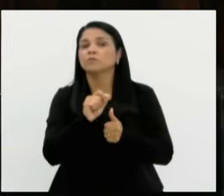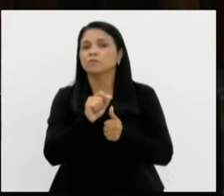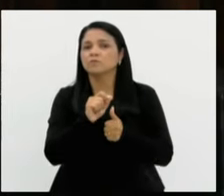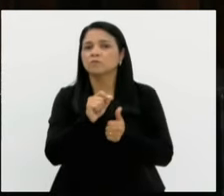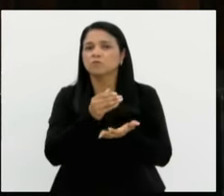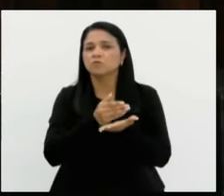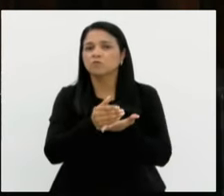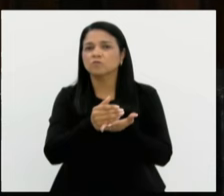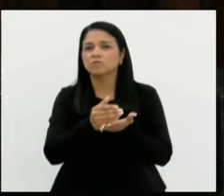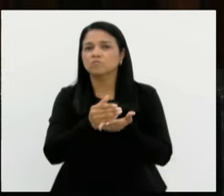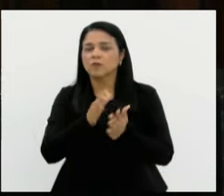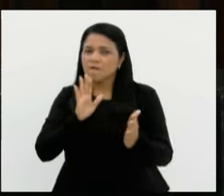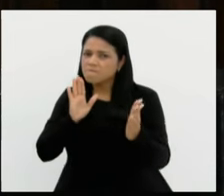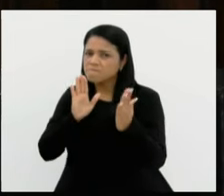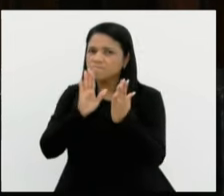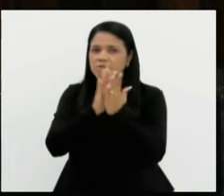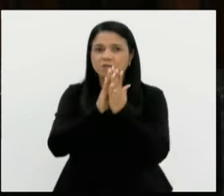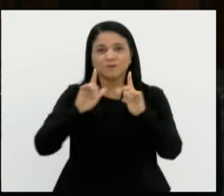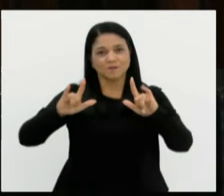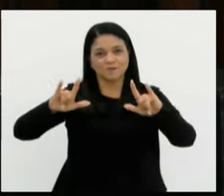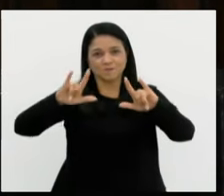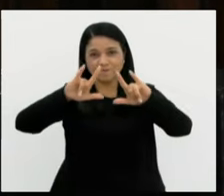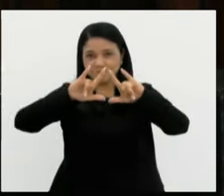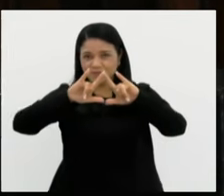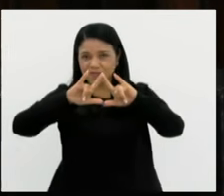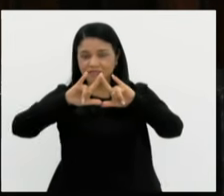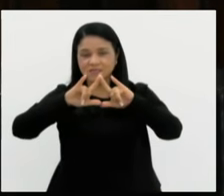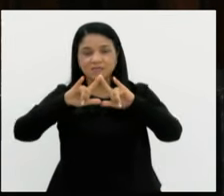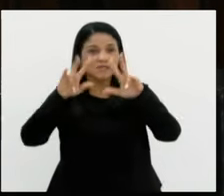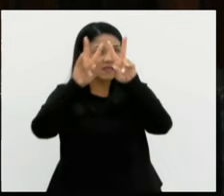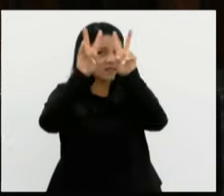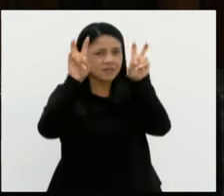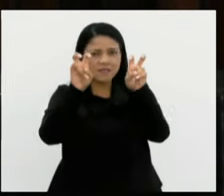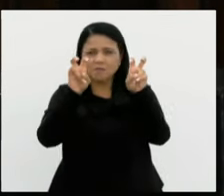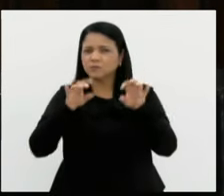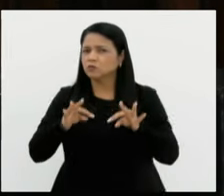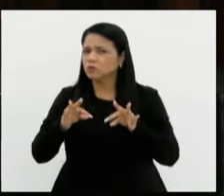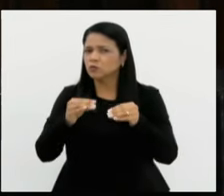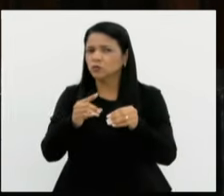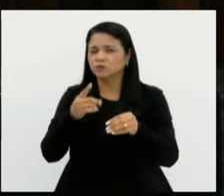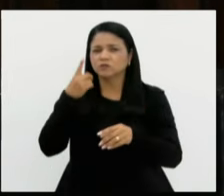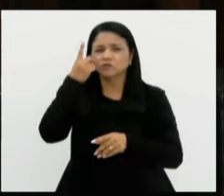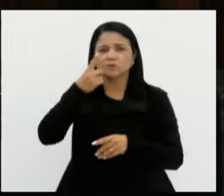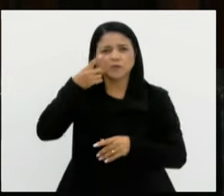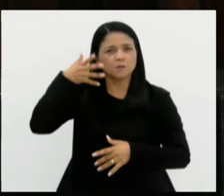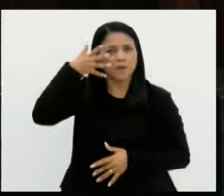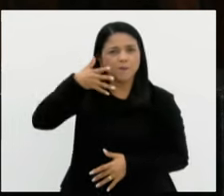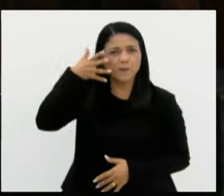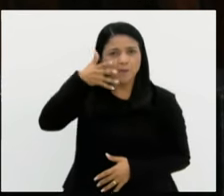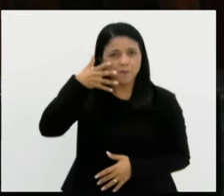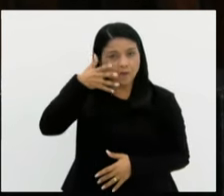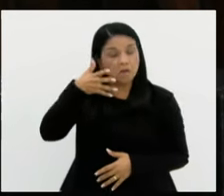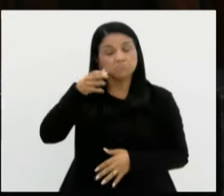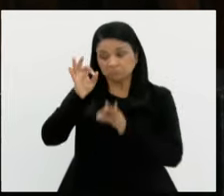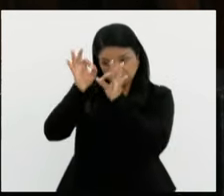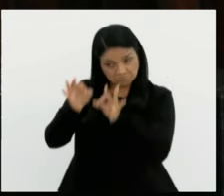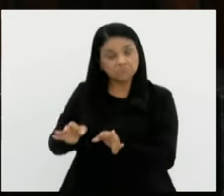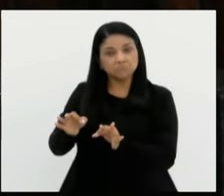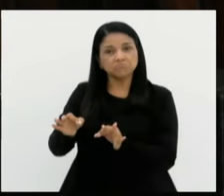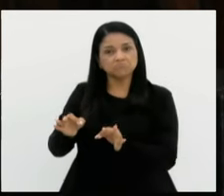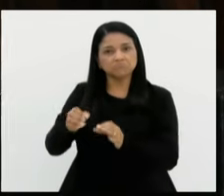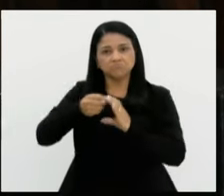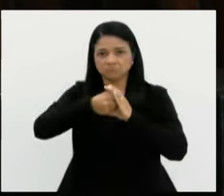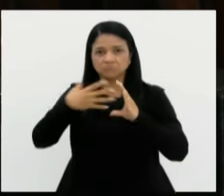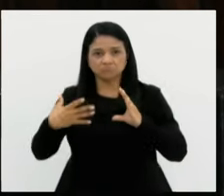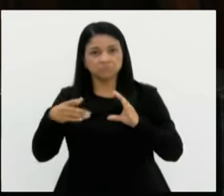o enfrentamento às milícias. É tema recorrente de todas as falas de todos os deputados, e estão corretos nesse aspecto. O